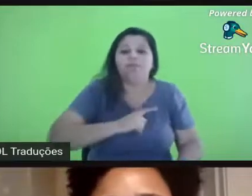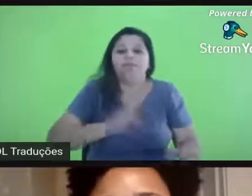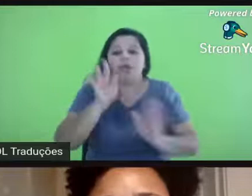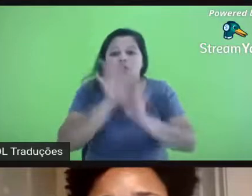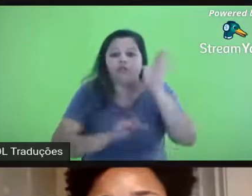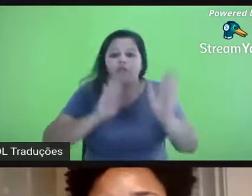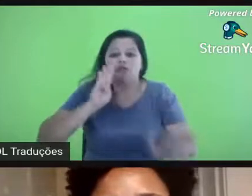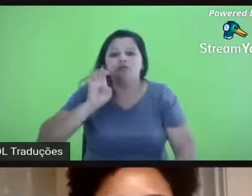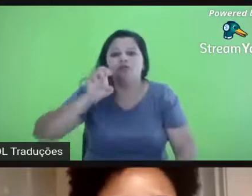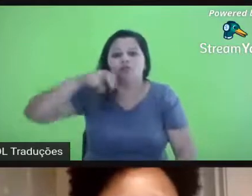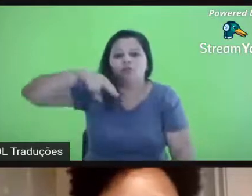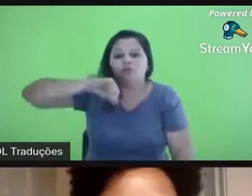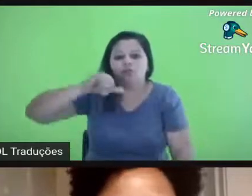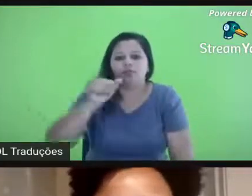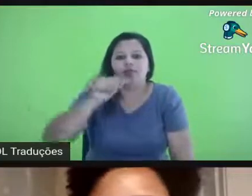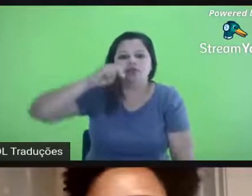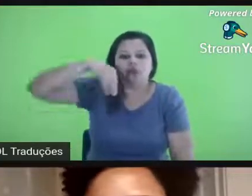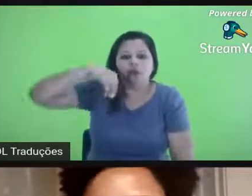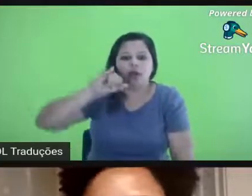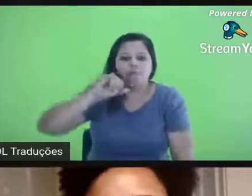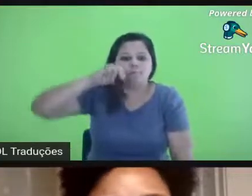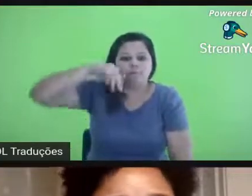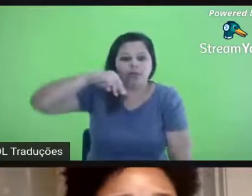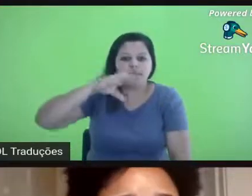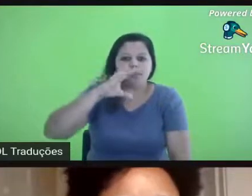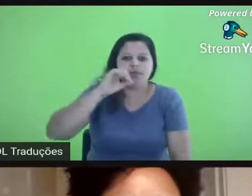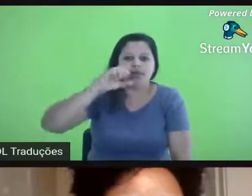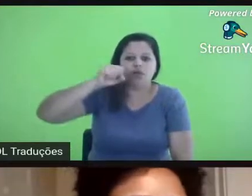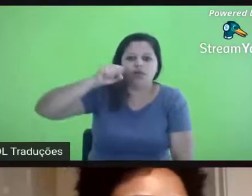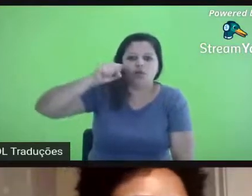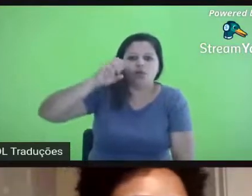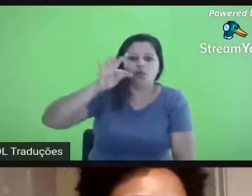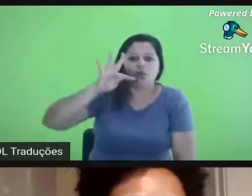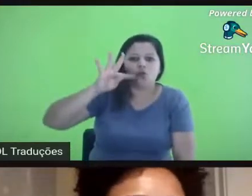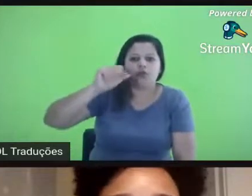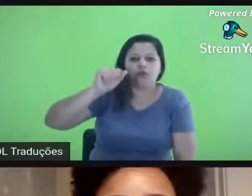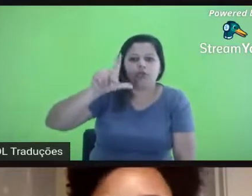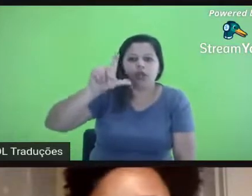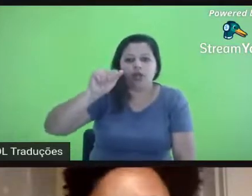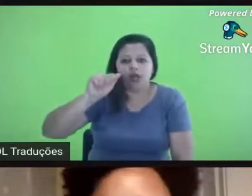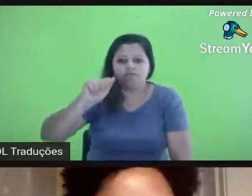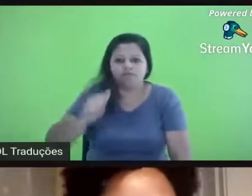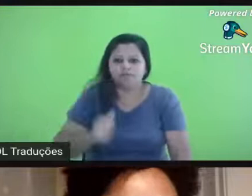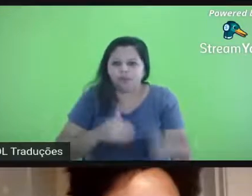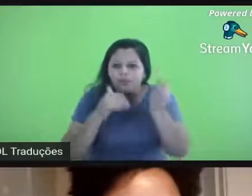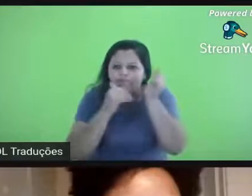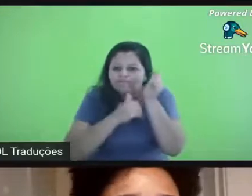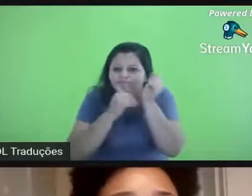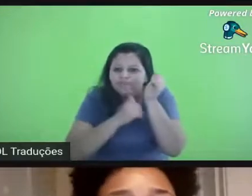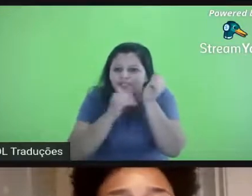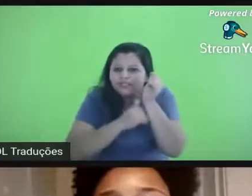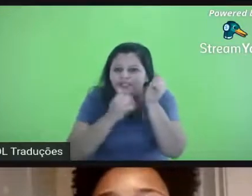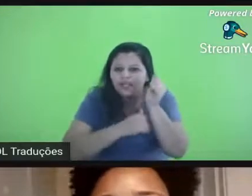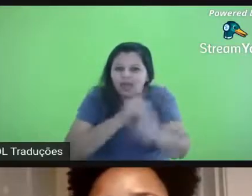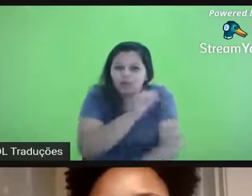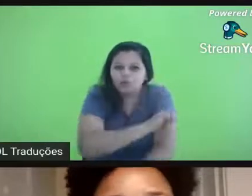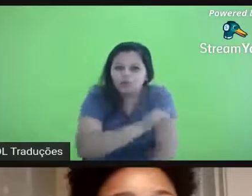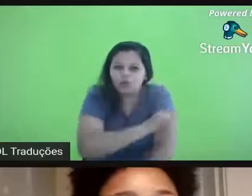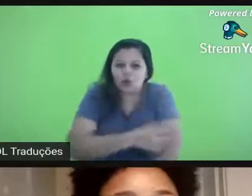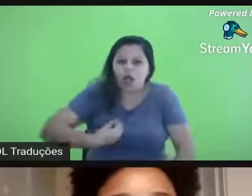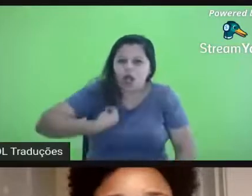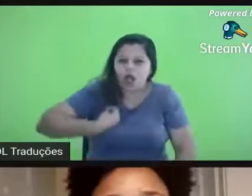ler um trechinho dele, né, em Mistérios do Rio, que fala um pouco sobre isso. Né? É a vida